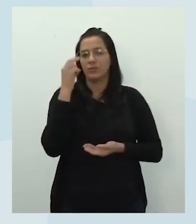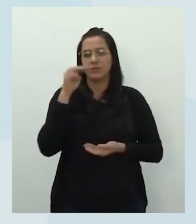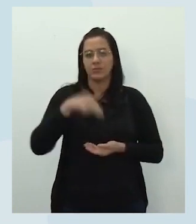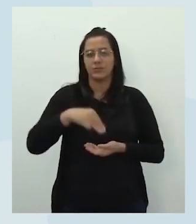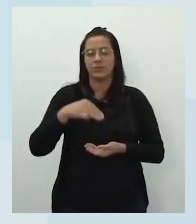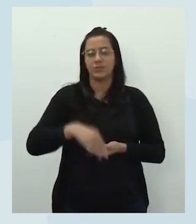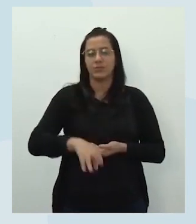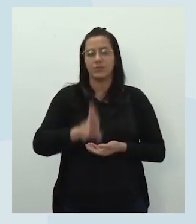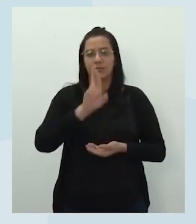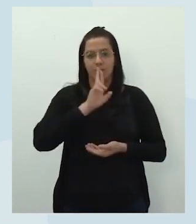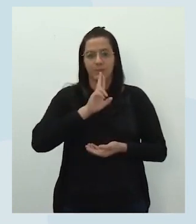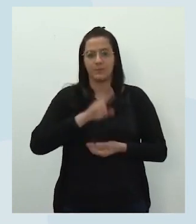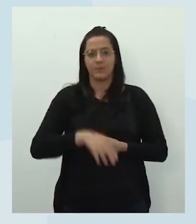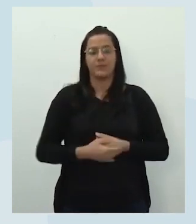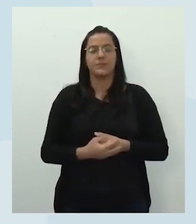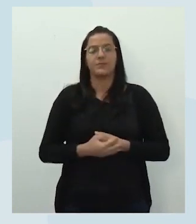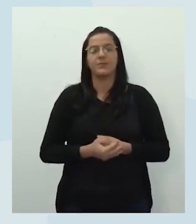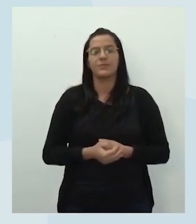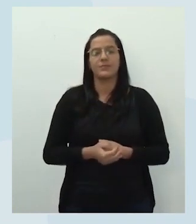por favor.